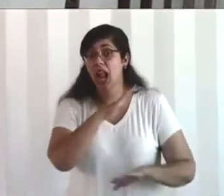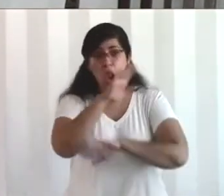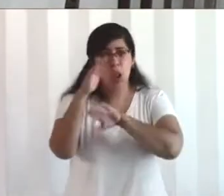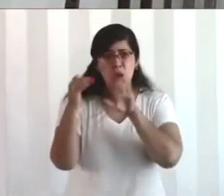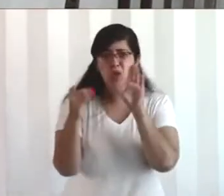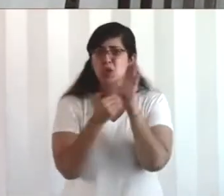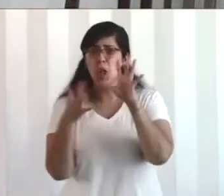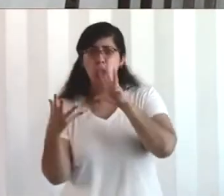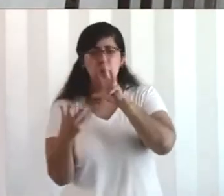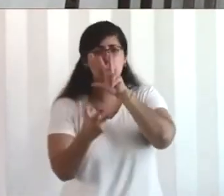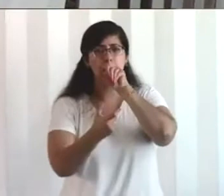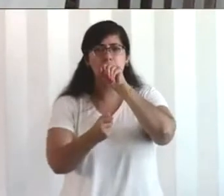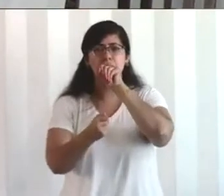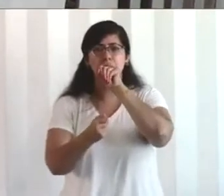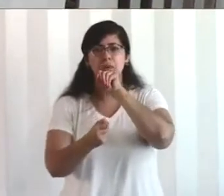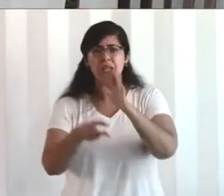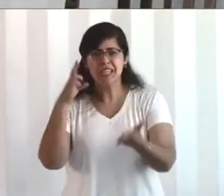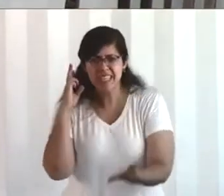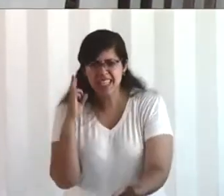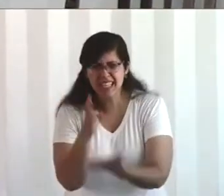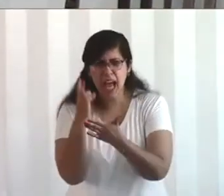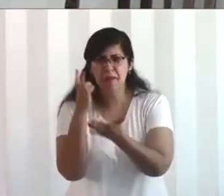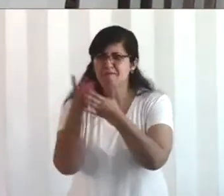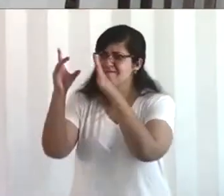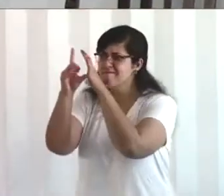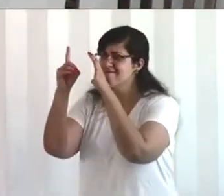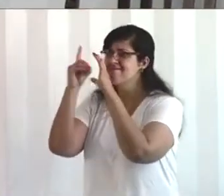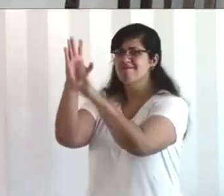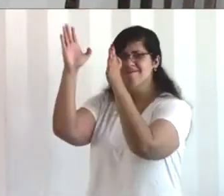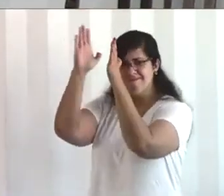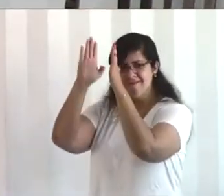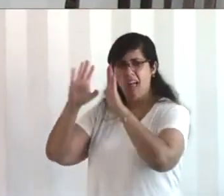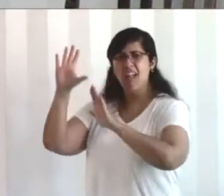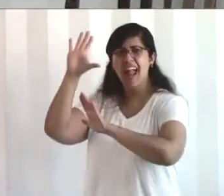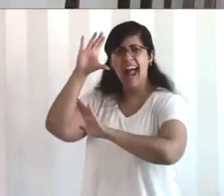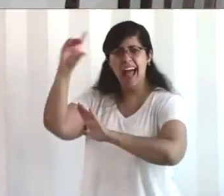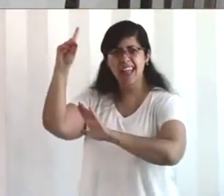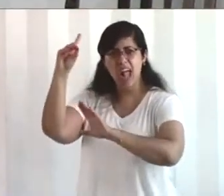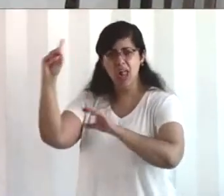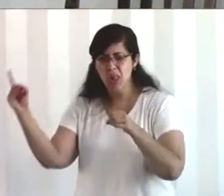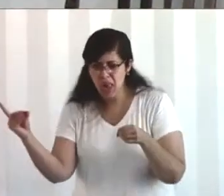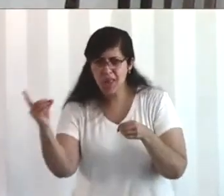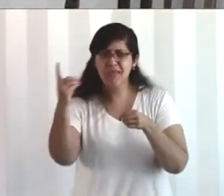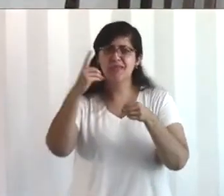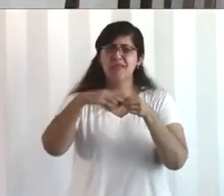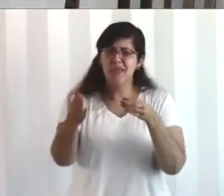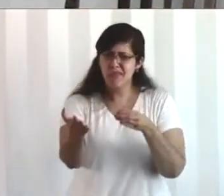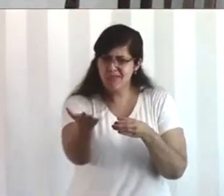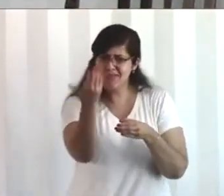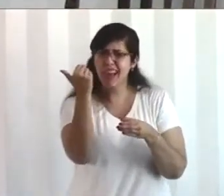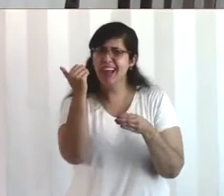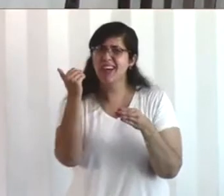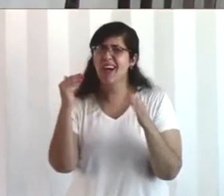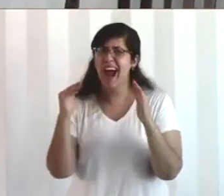afora: não deixemos nunca de congregar, porque ao deixarmos de congregar, evidenciamos a nossa não